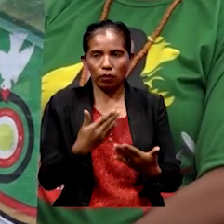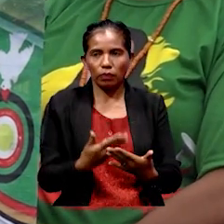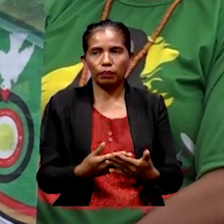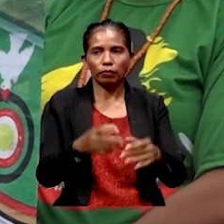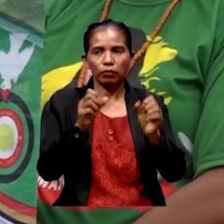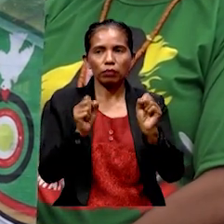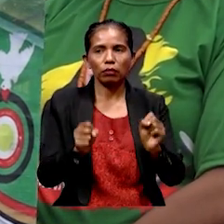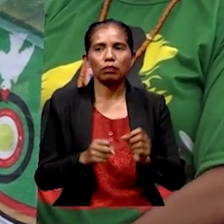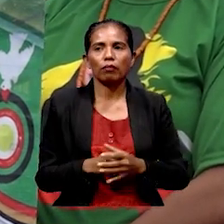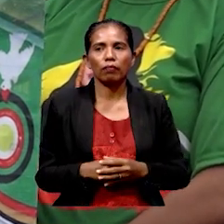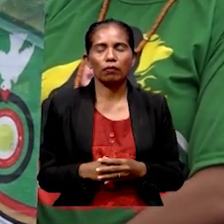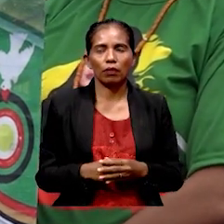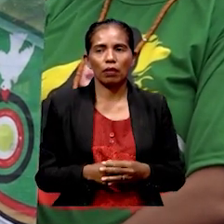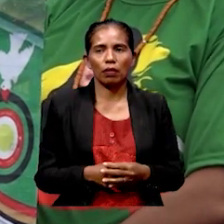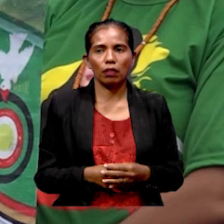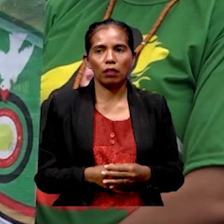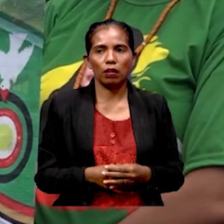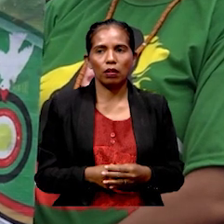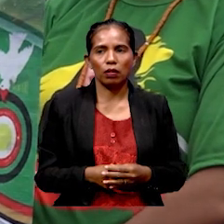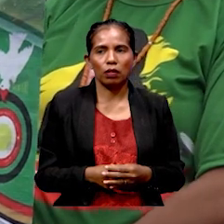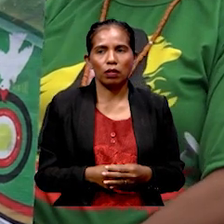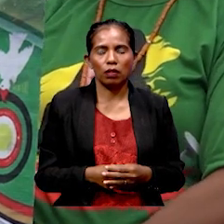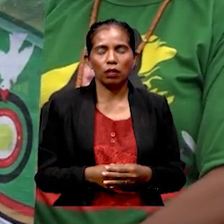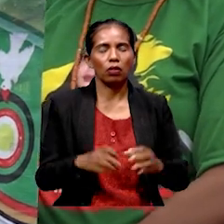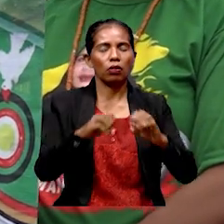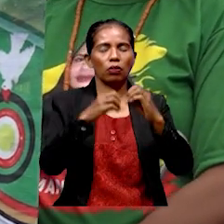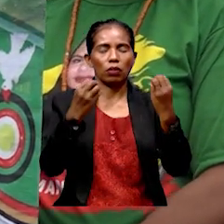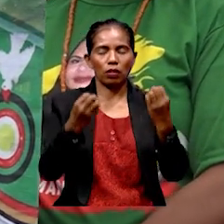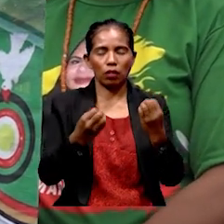convenções religiosas, órgão soberano